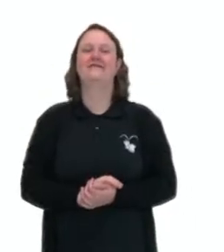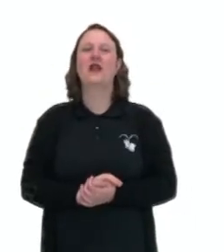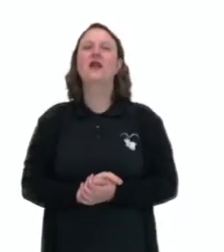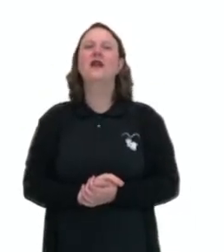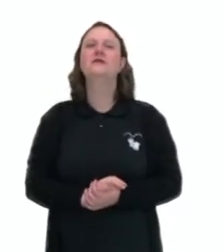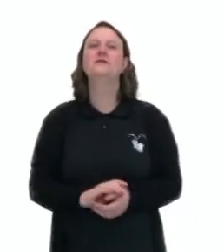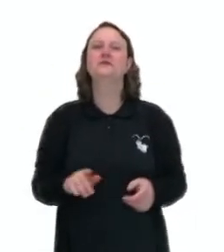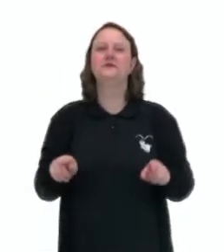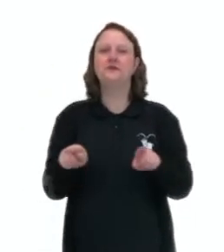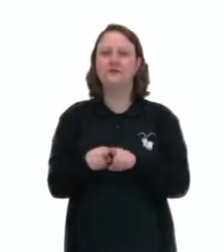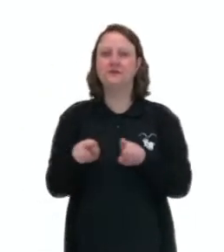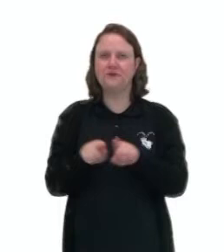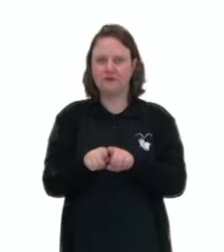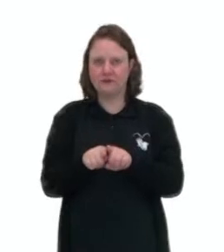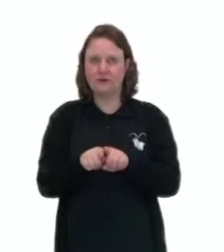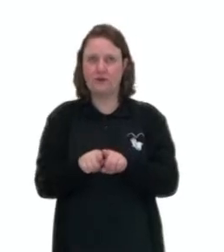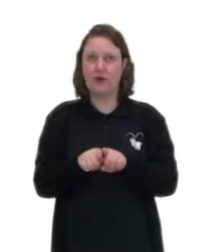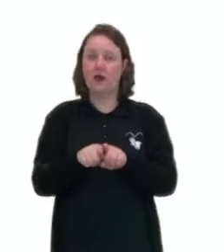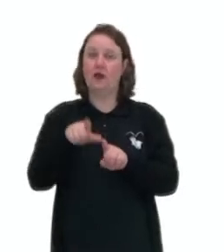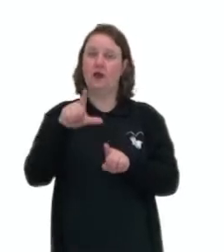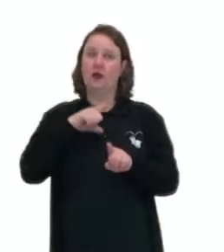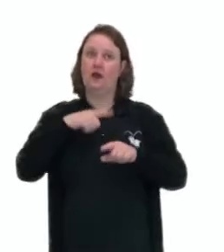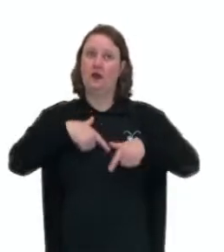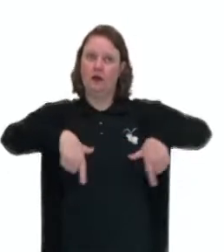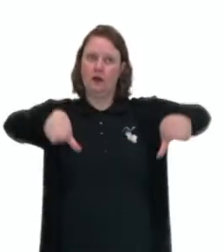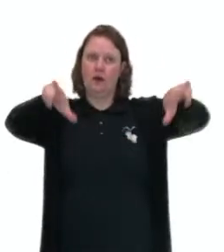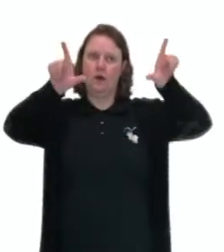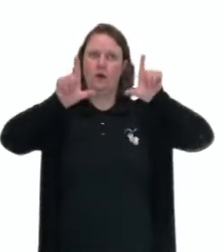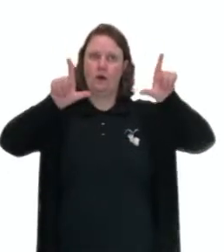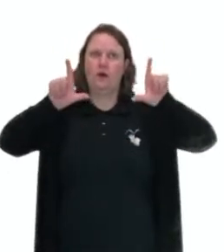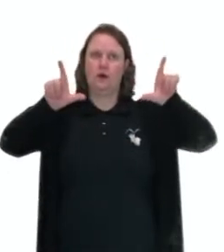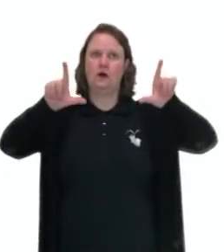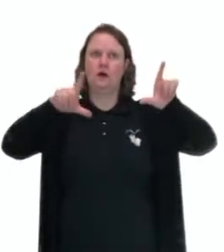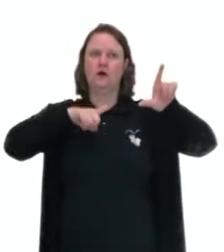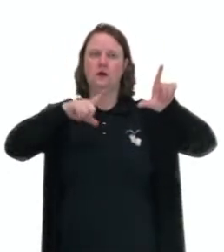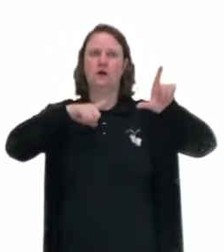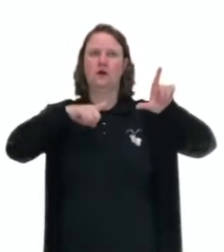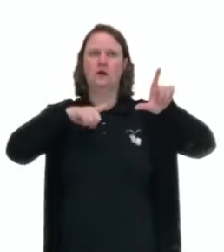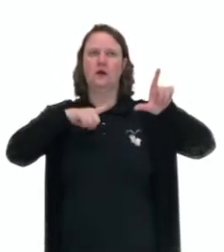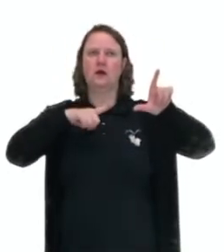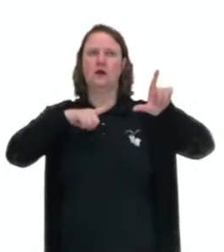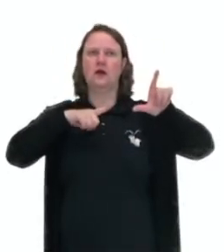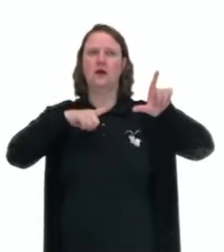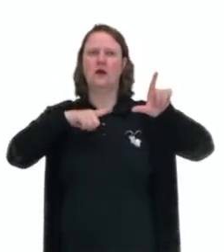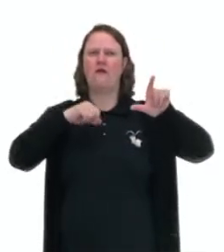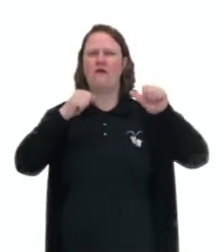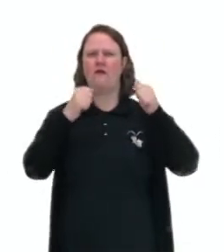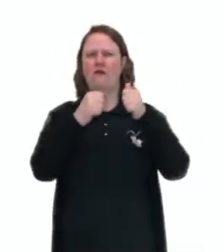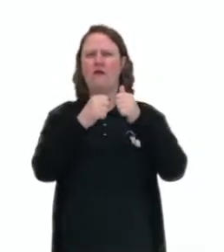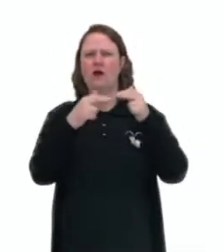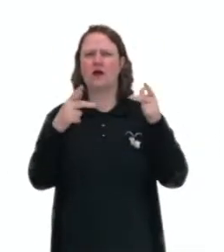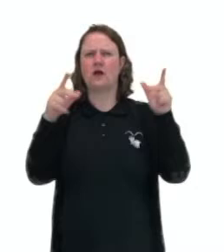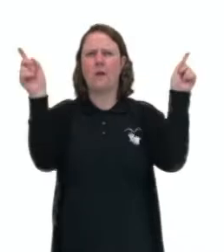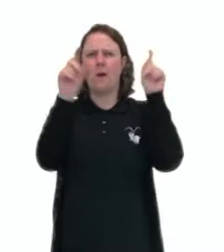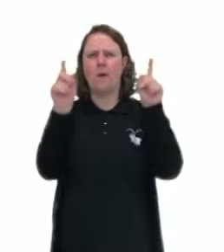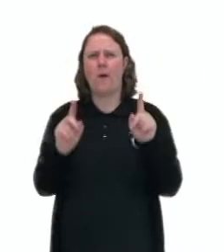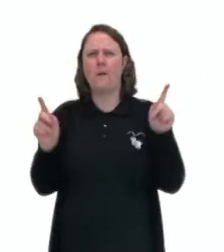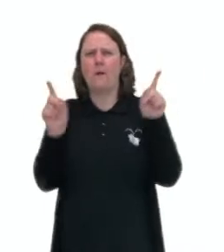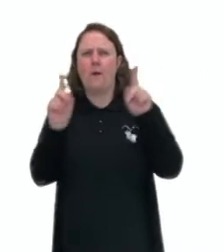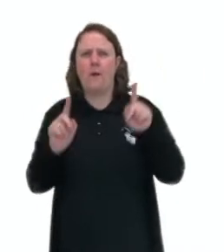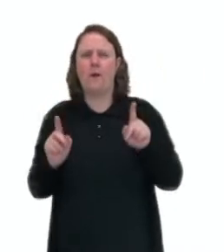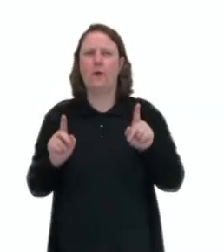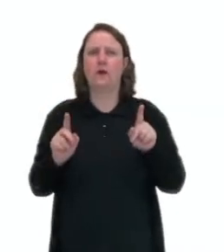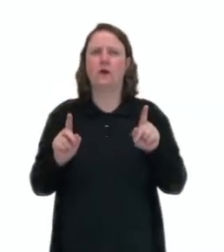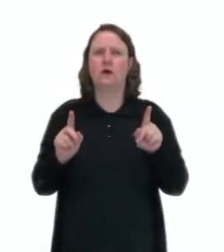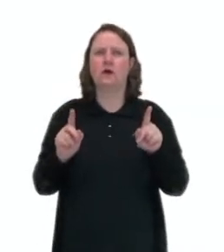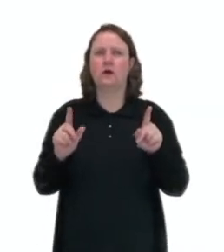Falando um pouco mais, a obra é composta por 400 barras de aço, série de para-raios em campo aberto, que